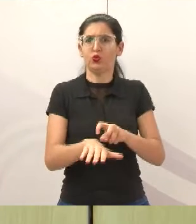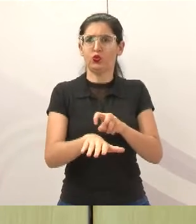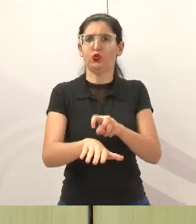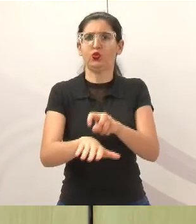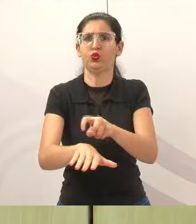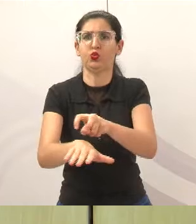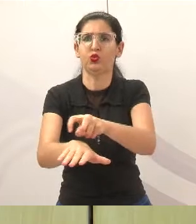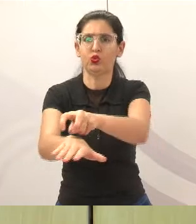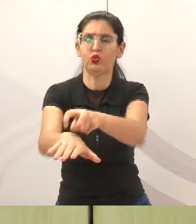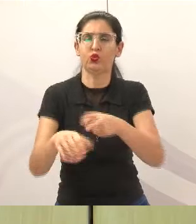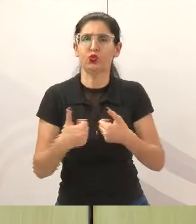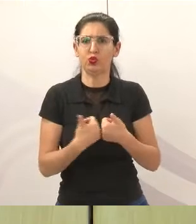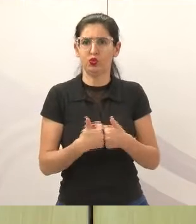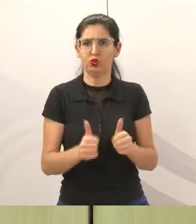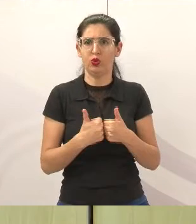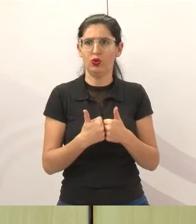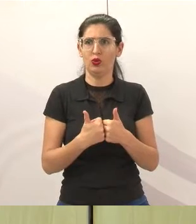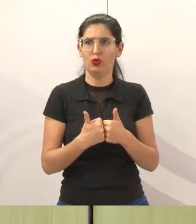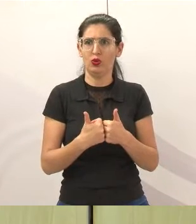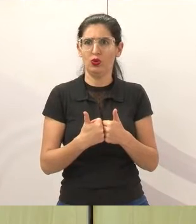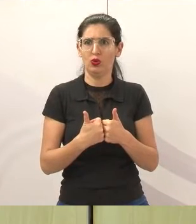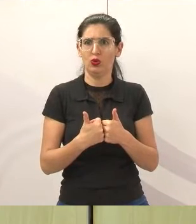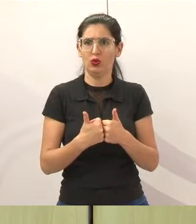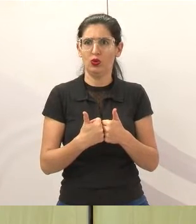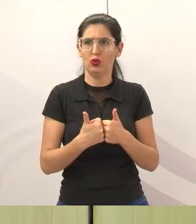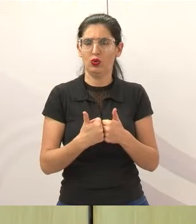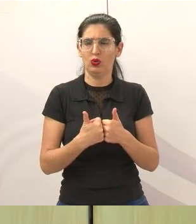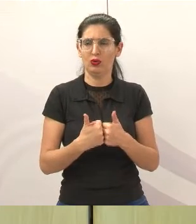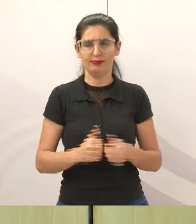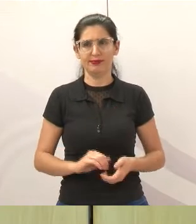público coletivo. Perdão.